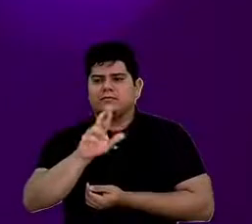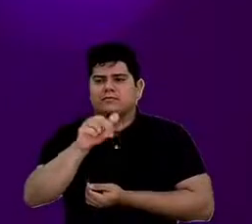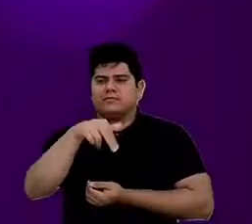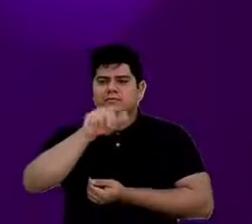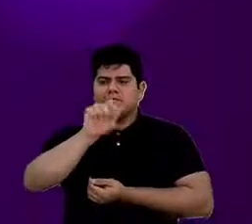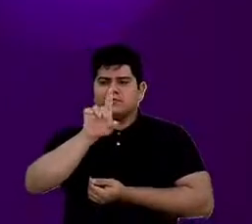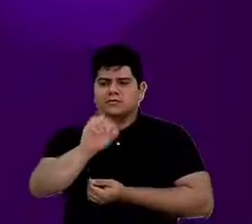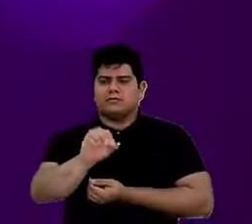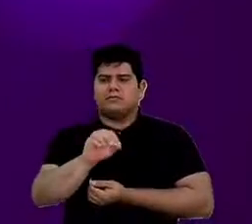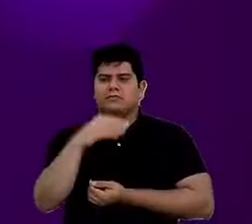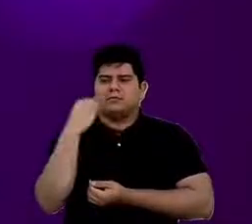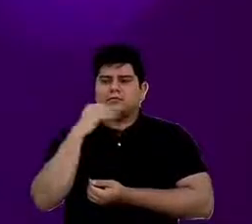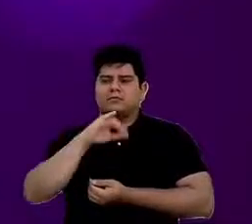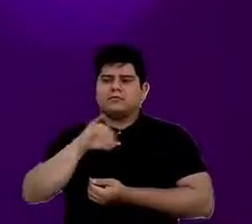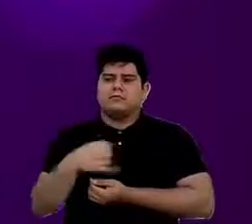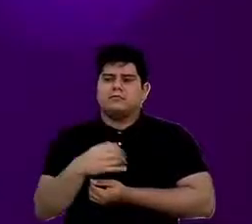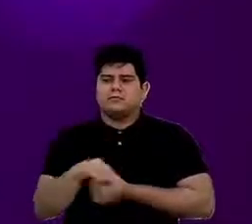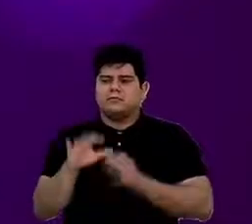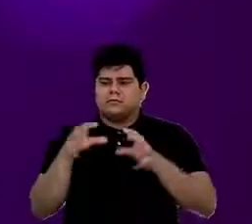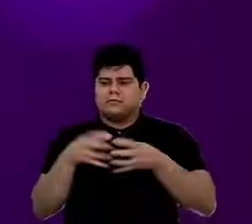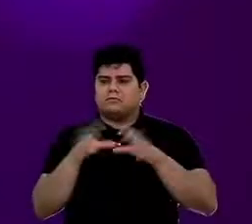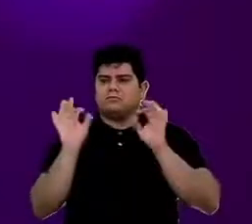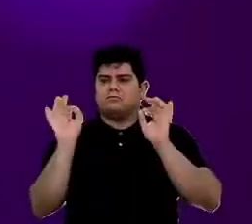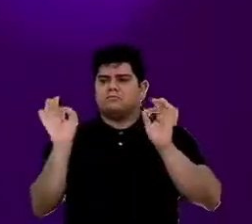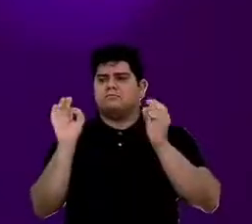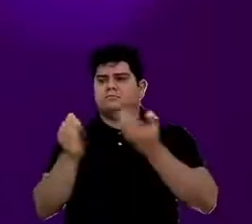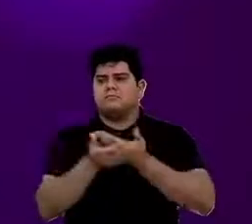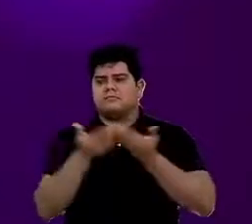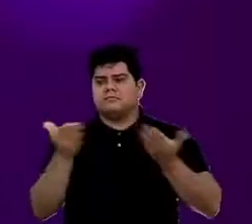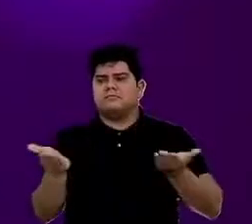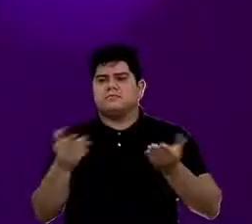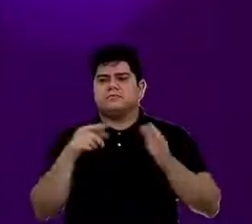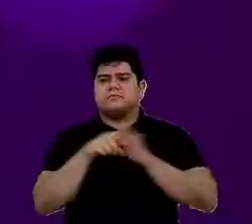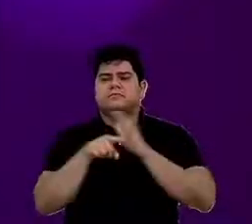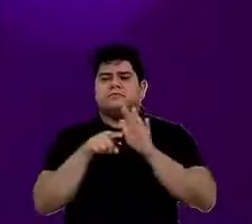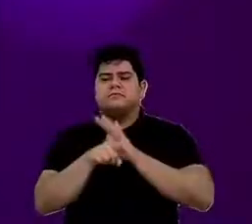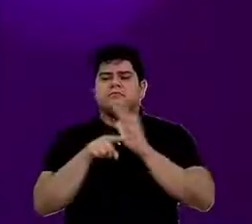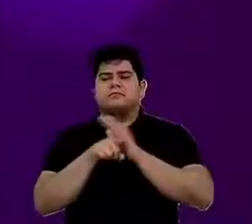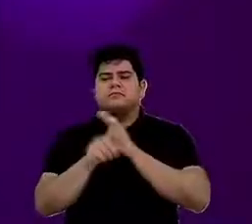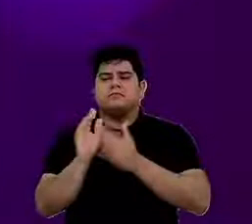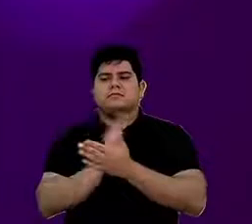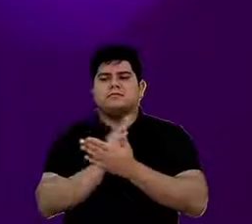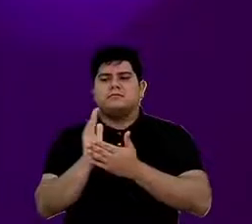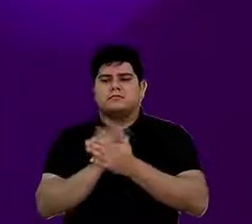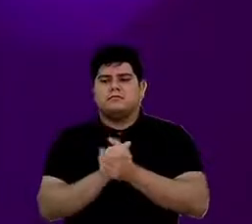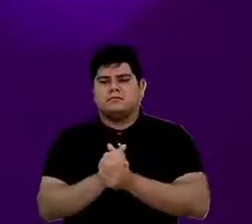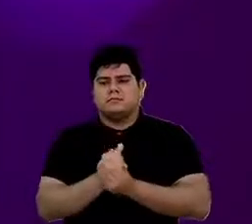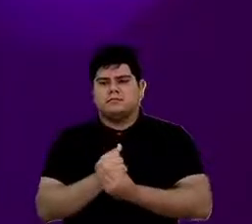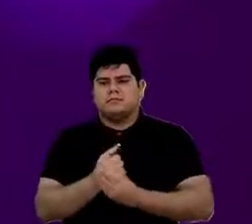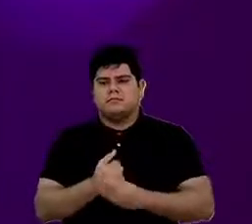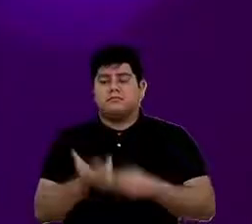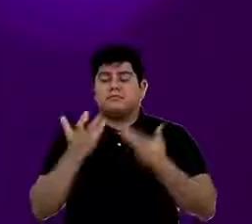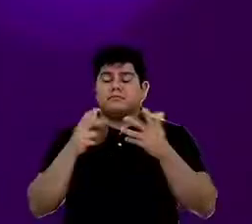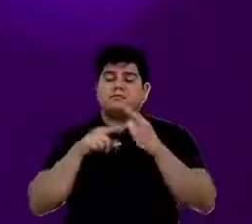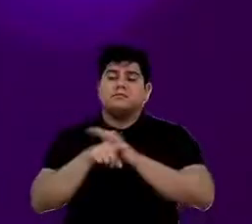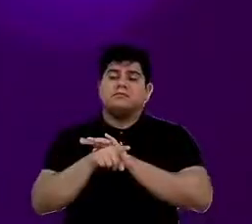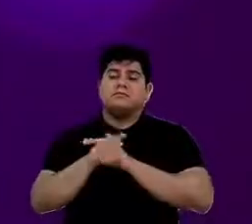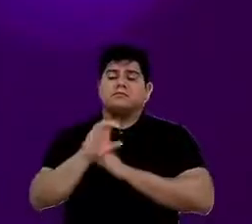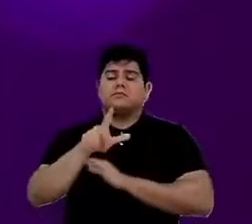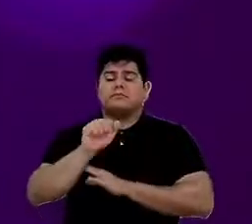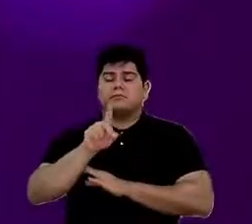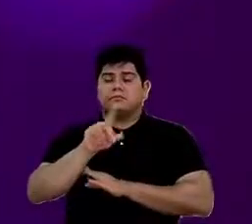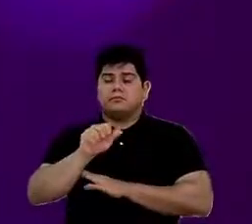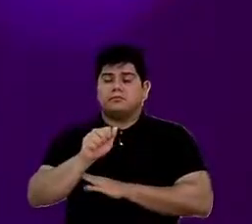aí, né, esse time de excelência que a gente tem aqui para fazer algumas perguntas. E eu estava querendo perguntar ao Cláudio